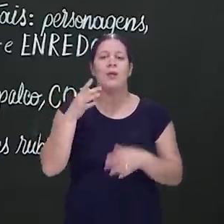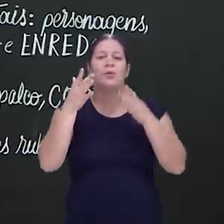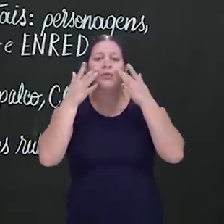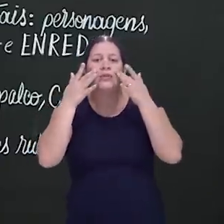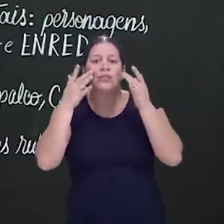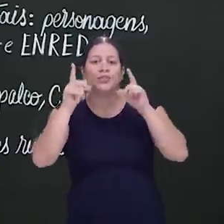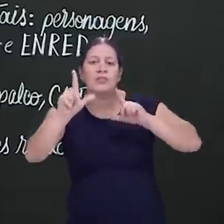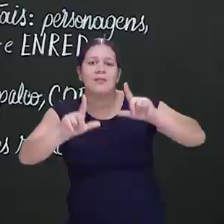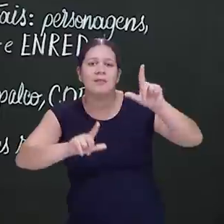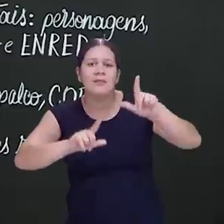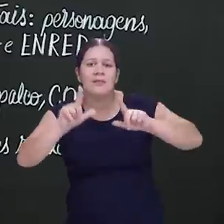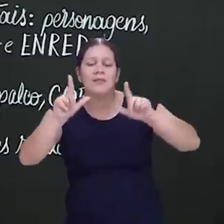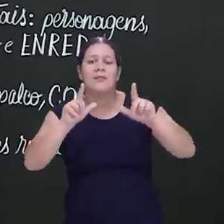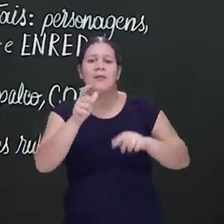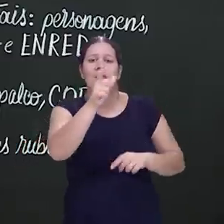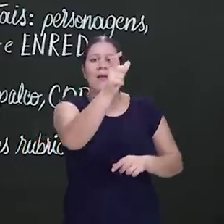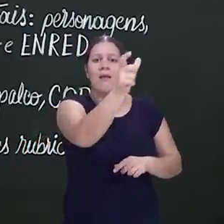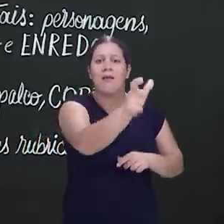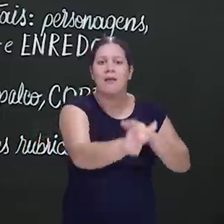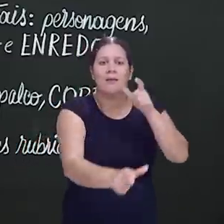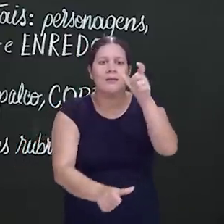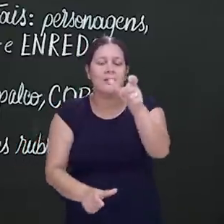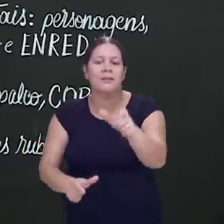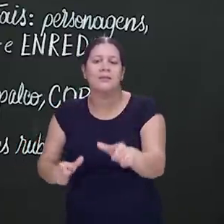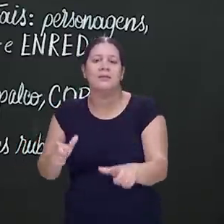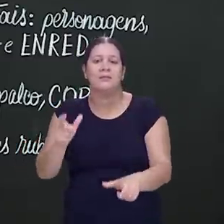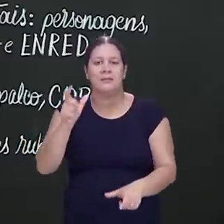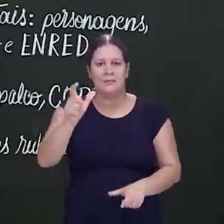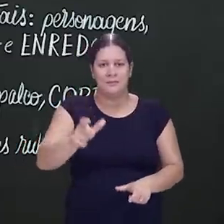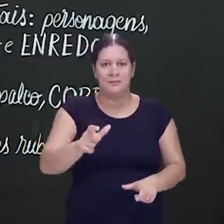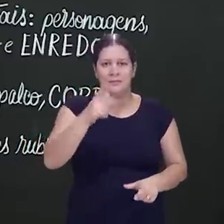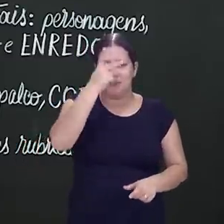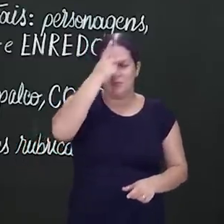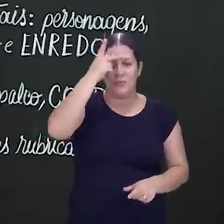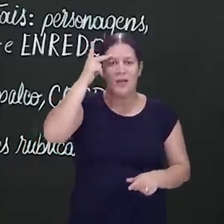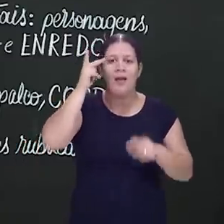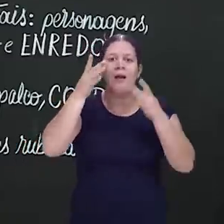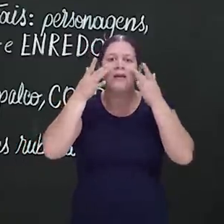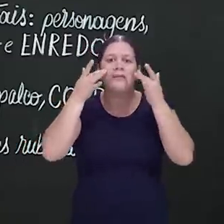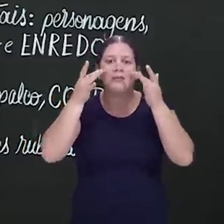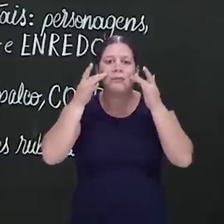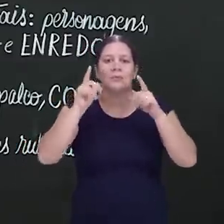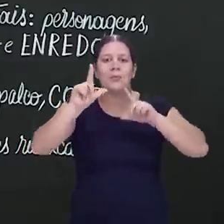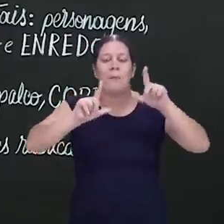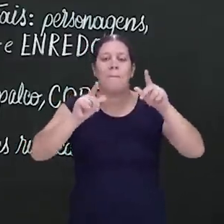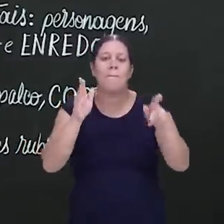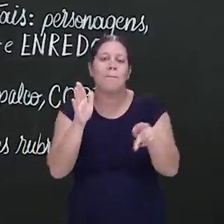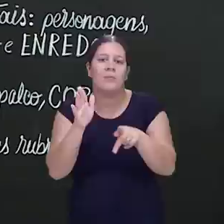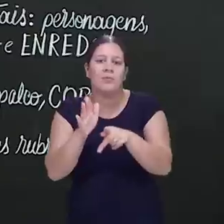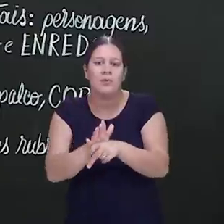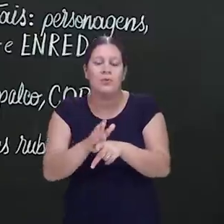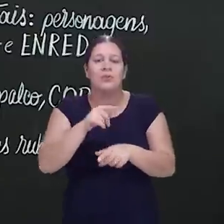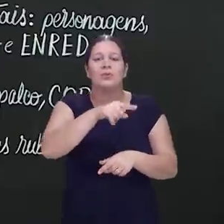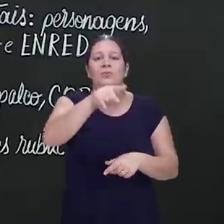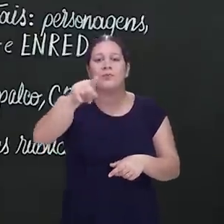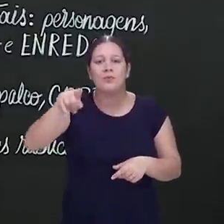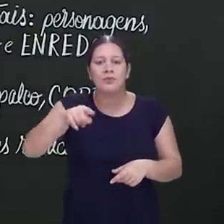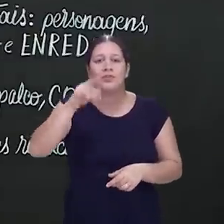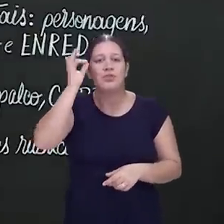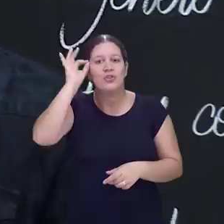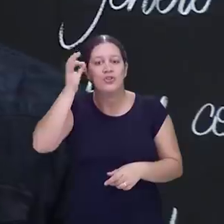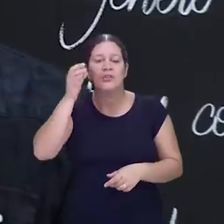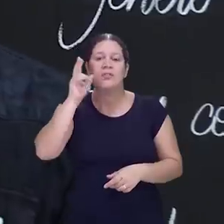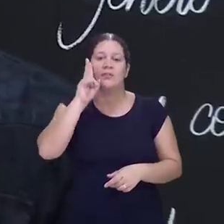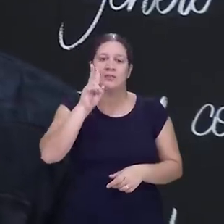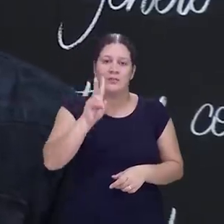dramático, quem conta a história são os atores. Então, eu dispenso o narrador. Tudo bem, você já deve ter visto alguma peça teatral com algum narrador, mas